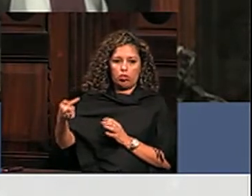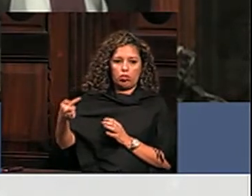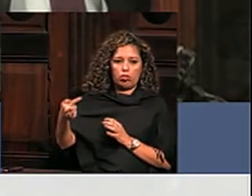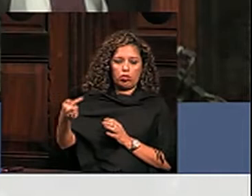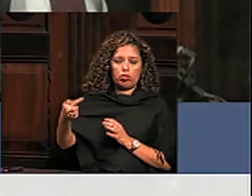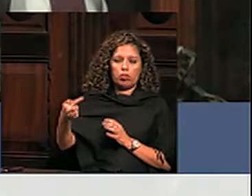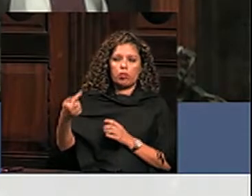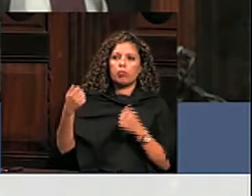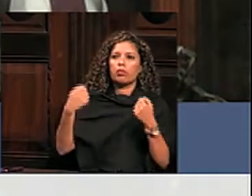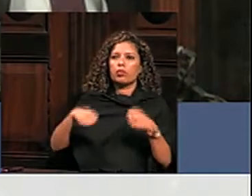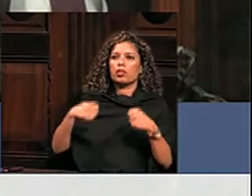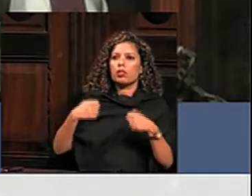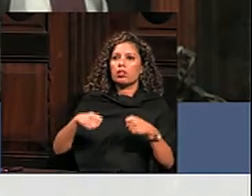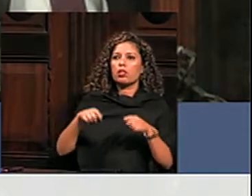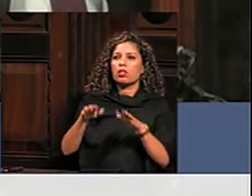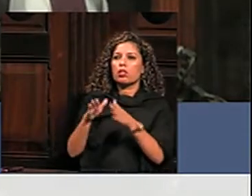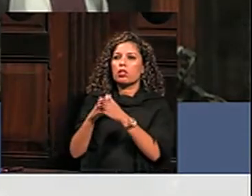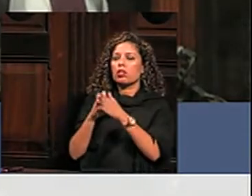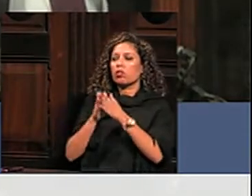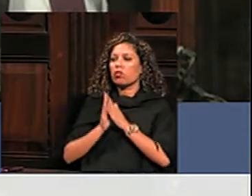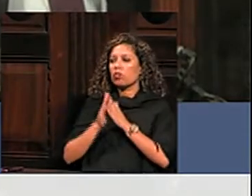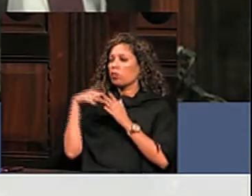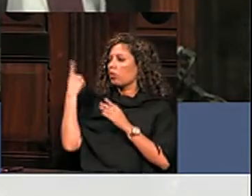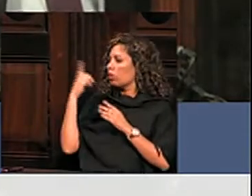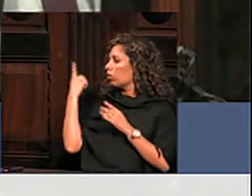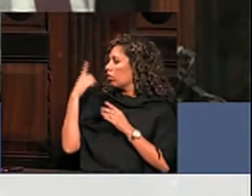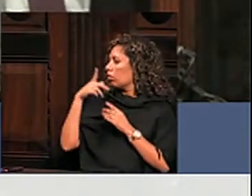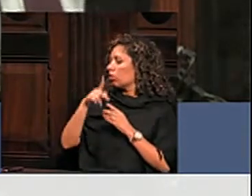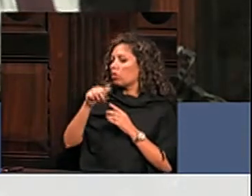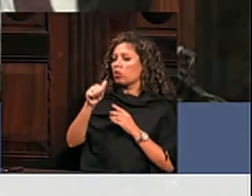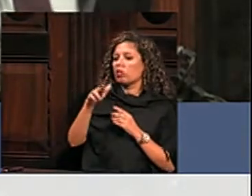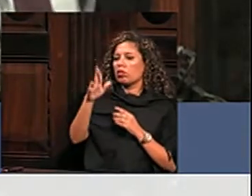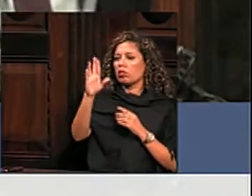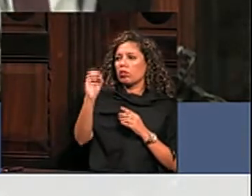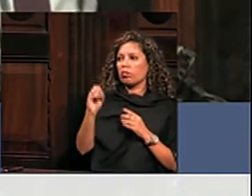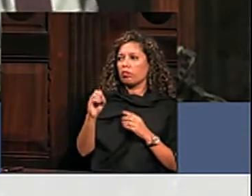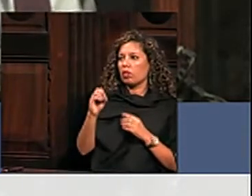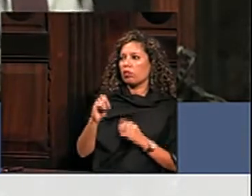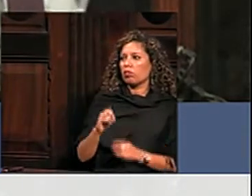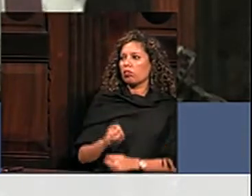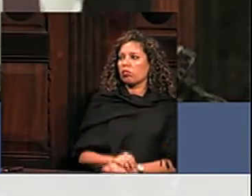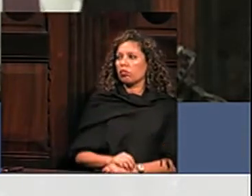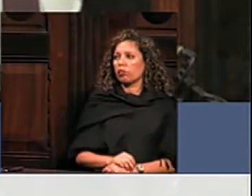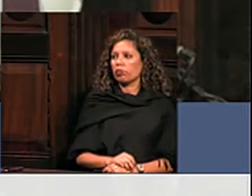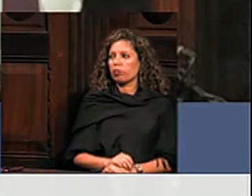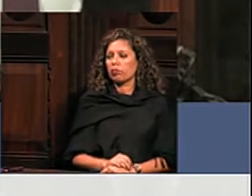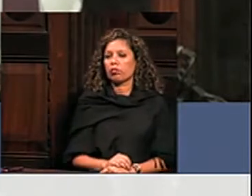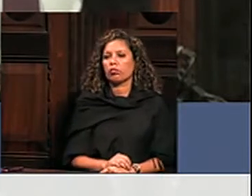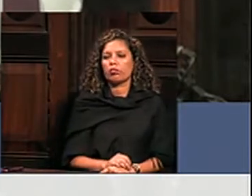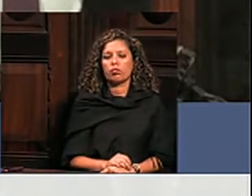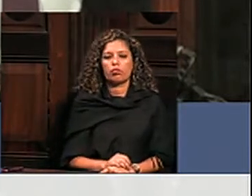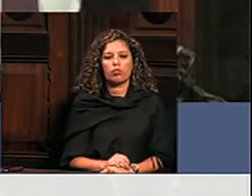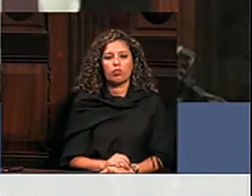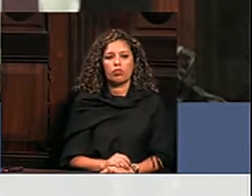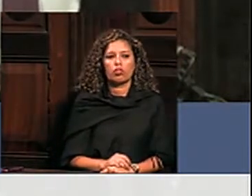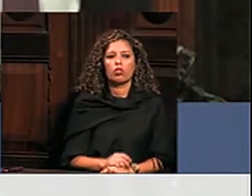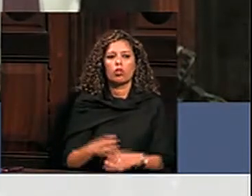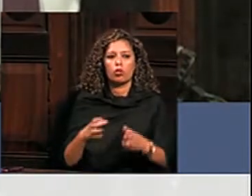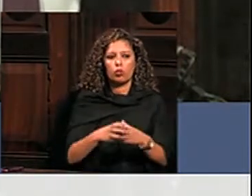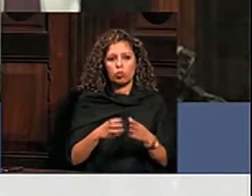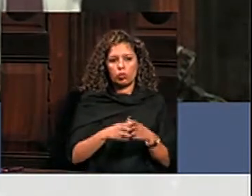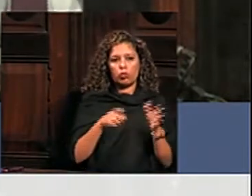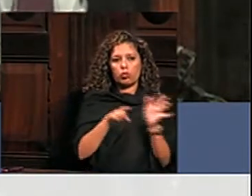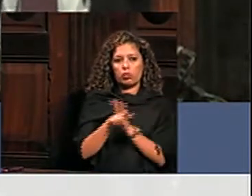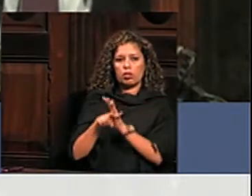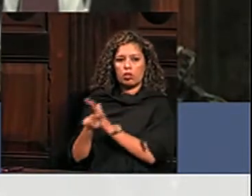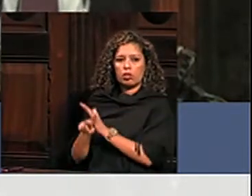Ramos. Parecer, por favor, nós vamos colher pareceres, a gente está pendente ainda, pareceres. Pode chamar o deputado Paulo Ramos. Pareceres das Comissões de Constituição de Justiça